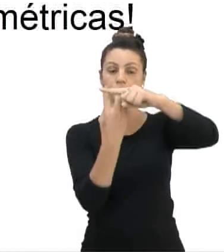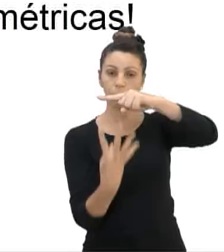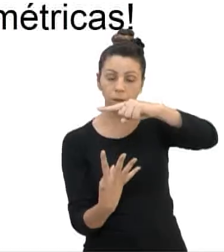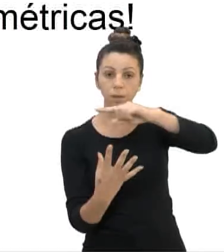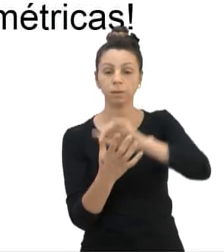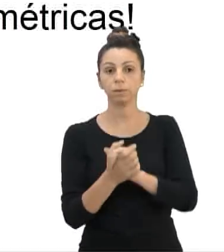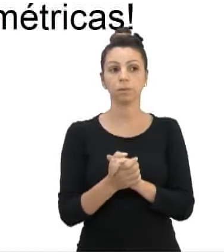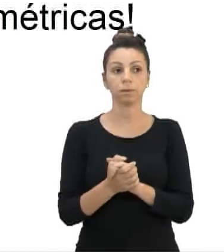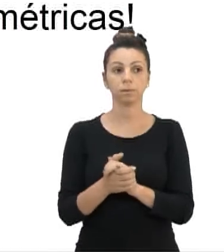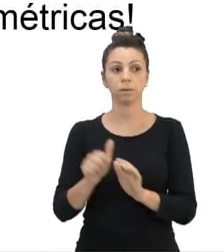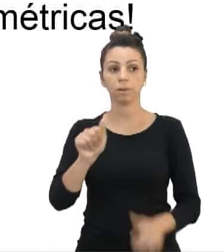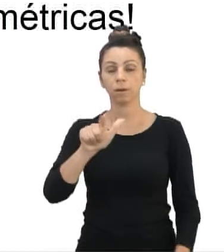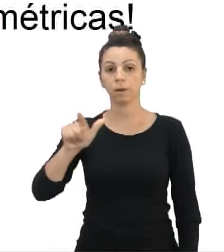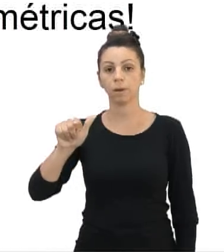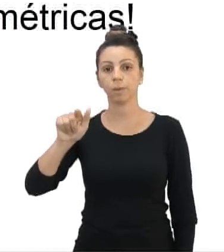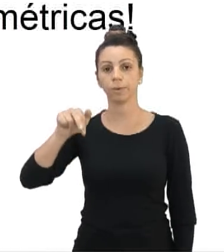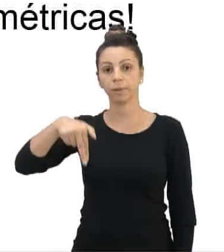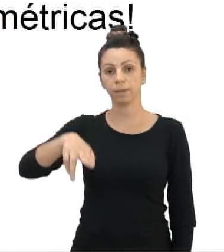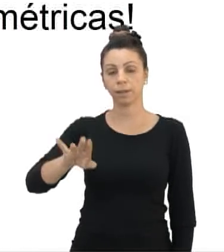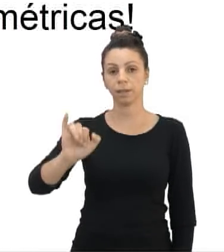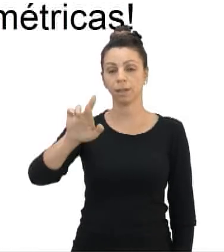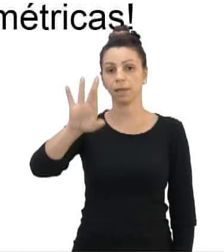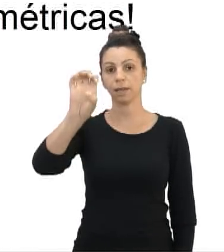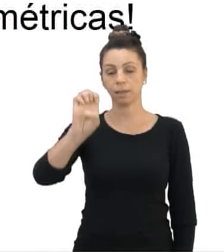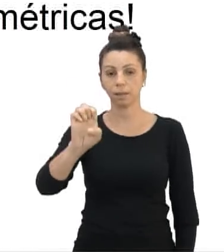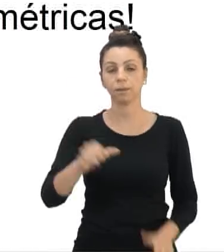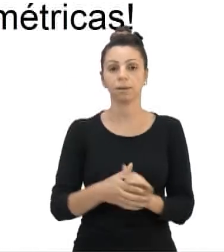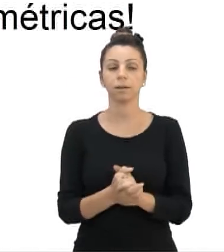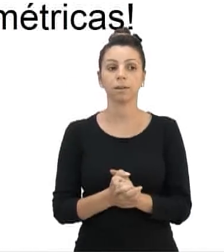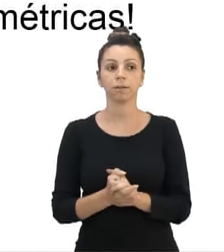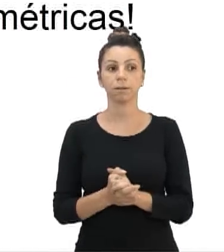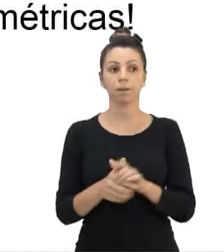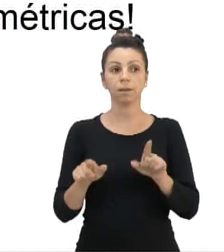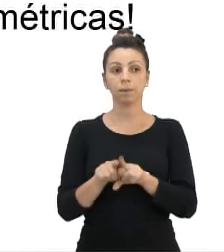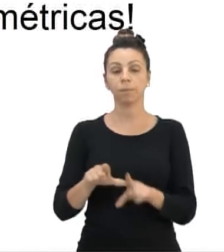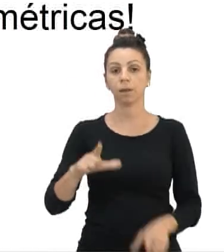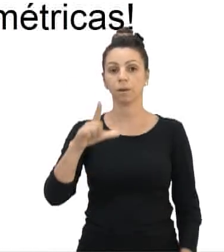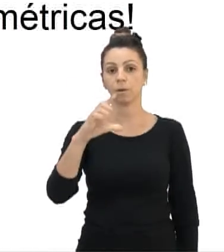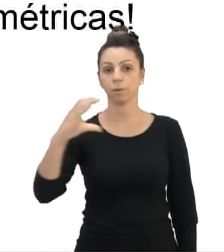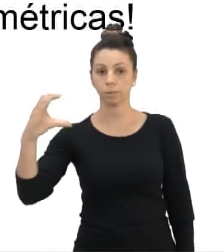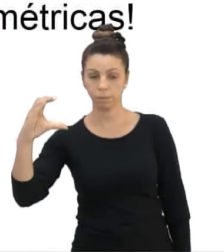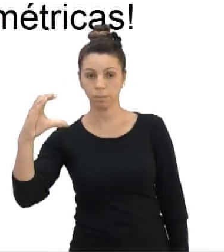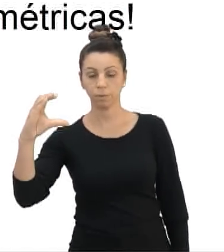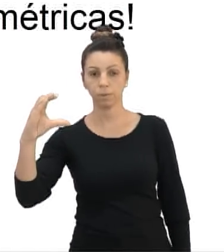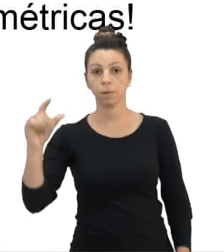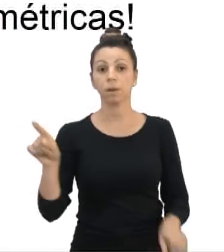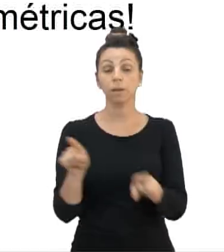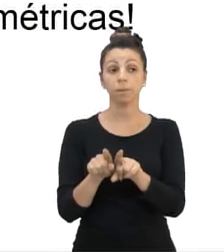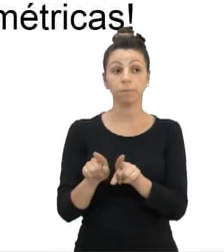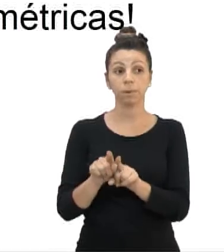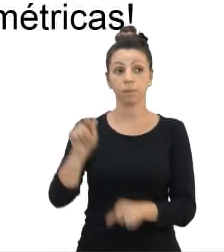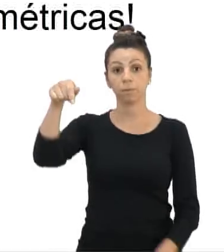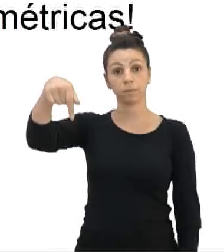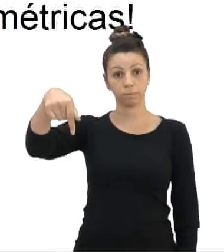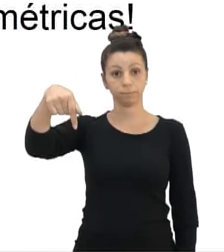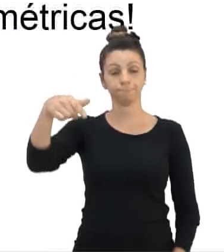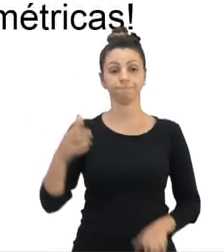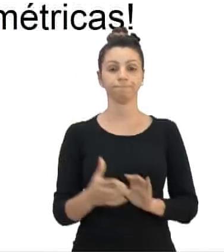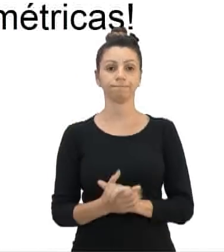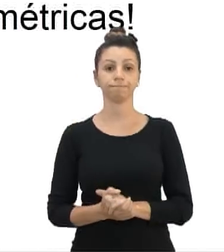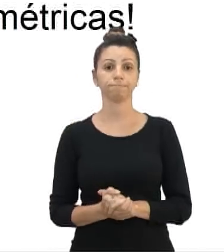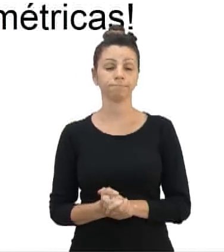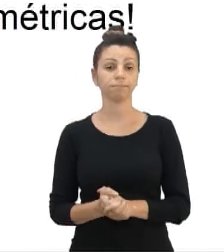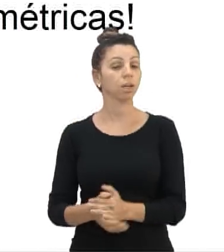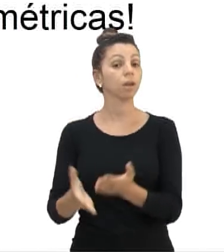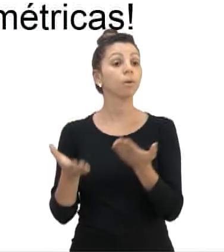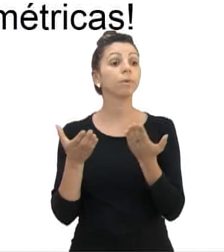alqueire, o valor do lote colonial e o valor do quarteirão. Então, eu quero que